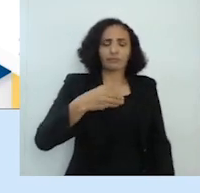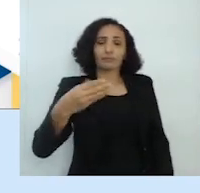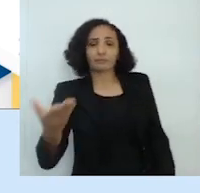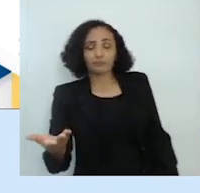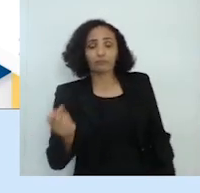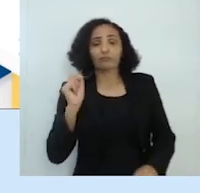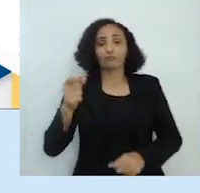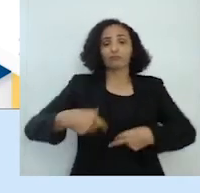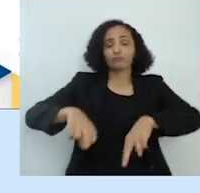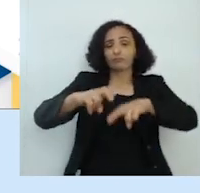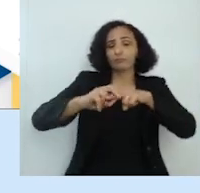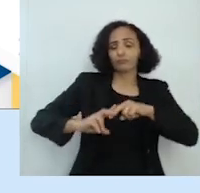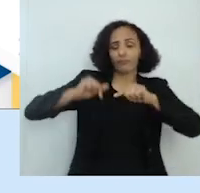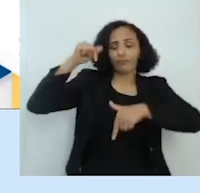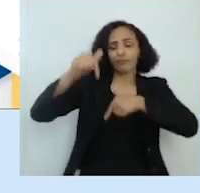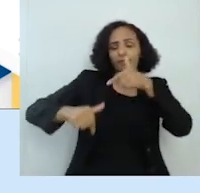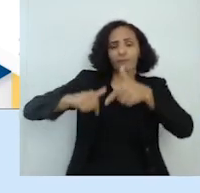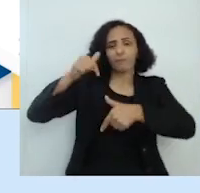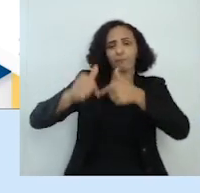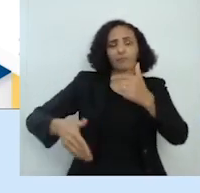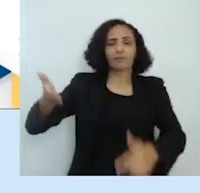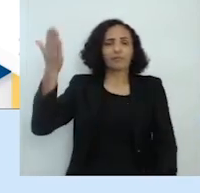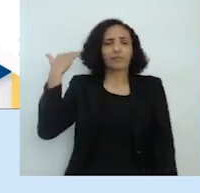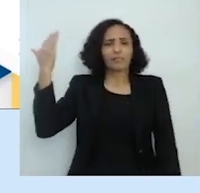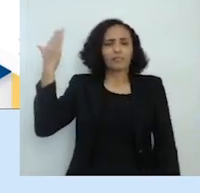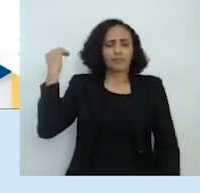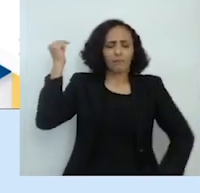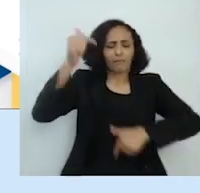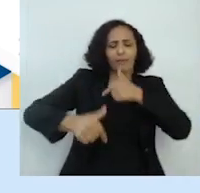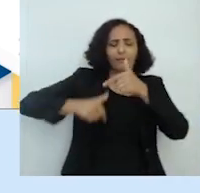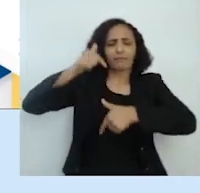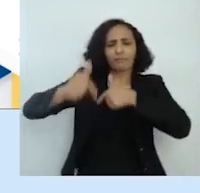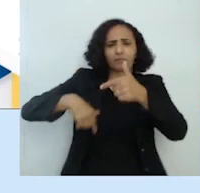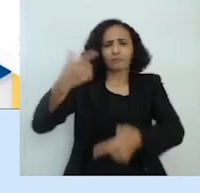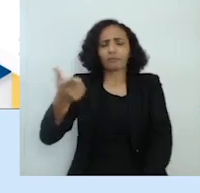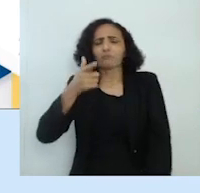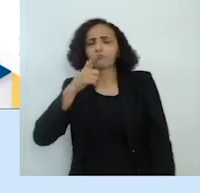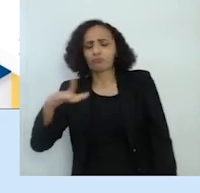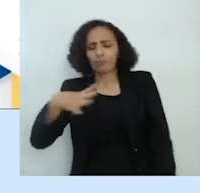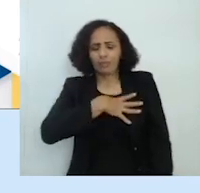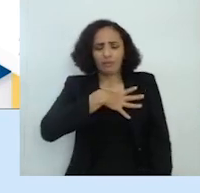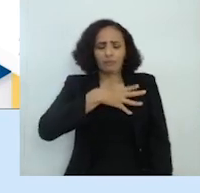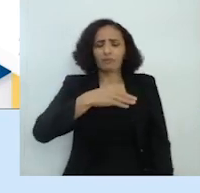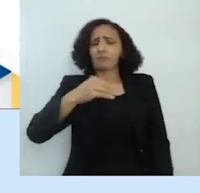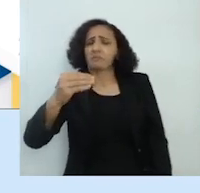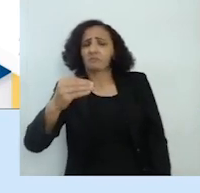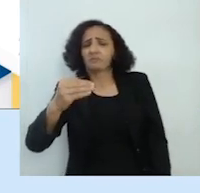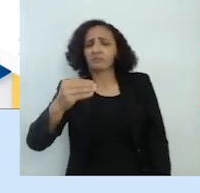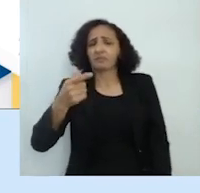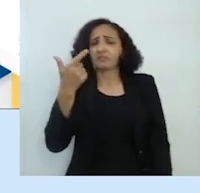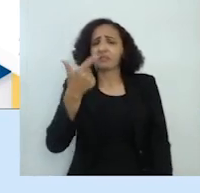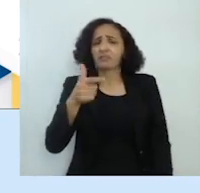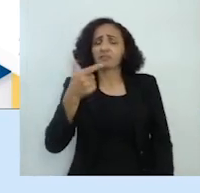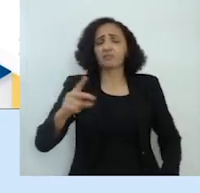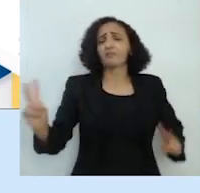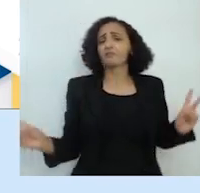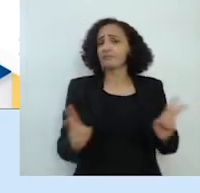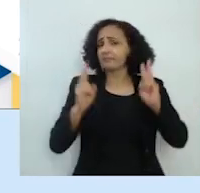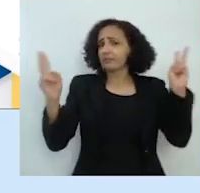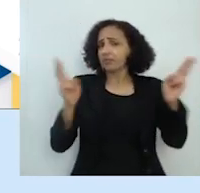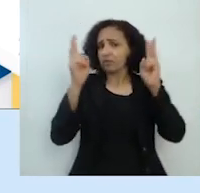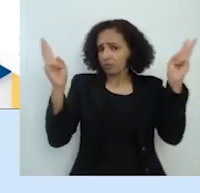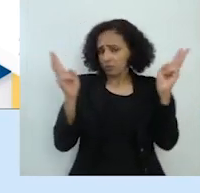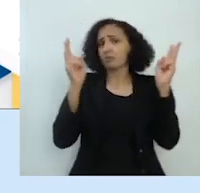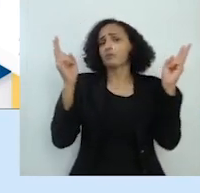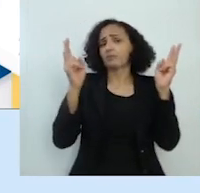que o trabalhador naquela época chamava de proletariado, porque ele não era um dono de nada, só era um dono dos seus filhos, a sua